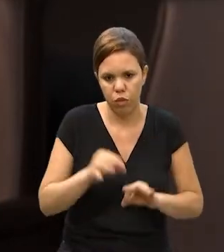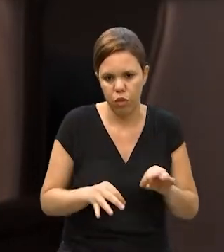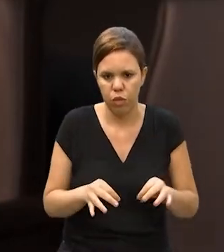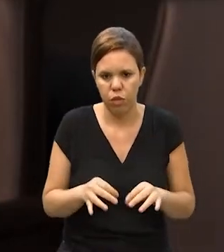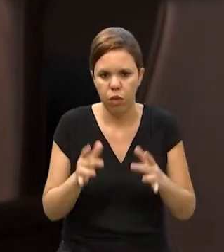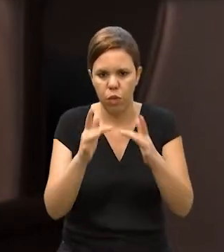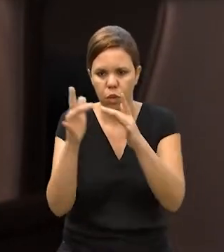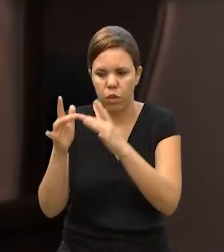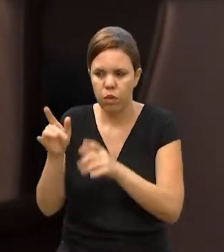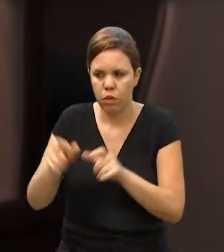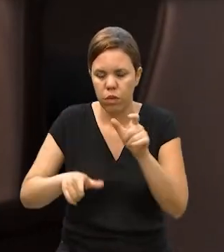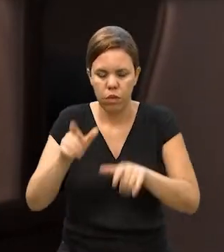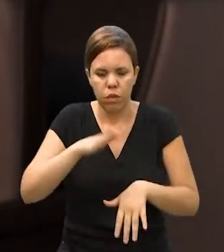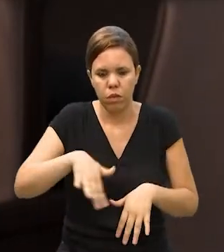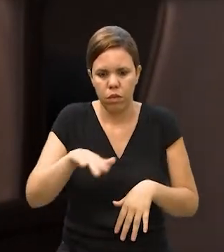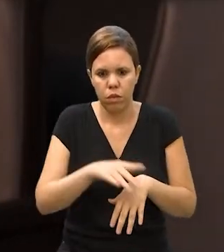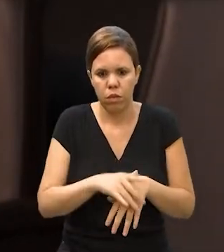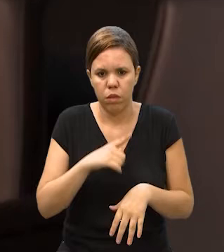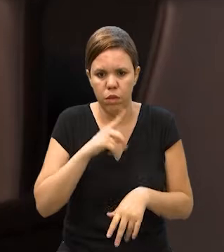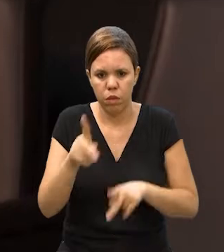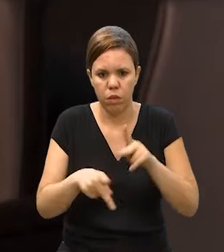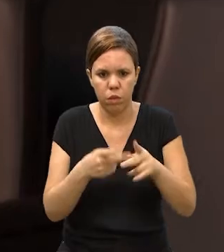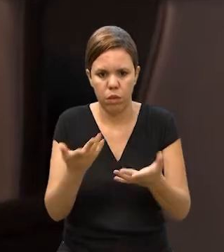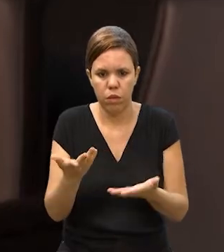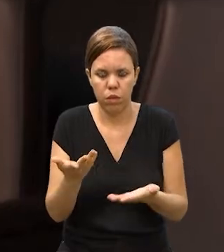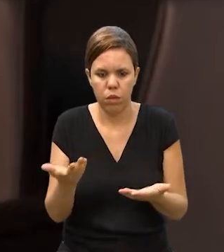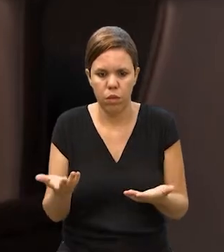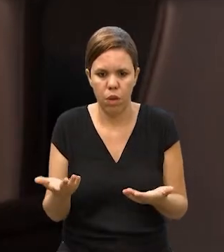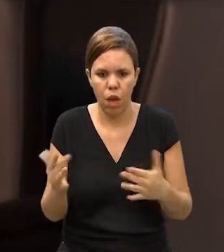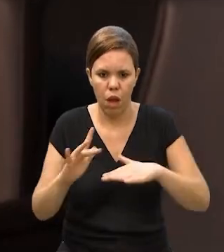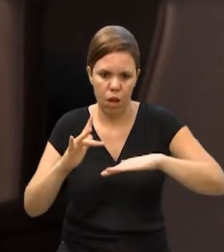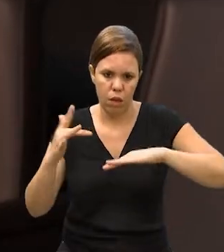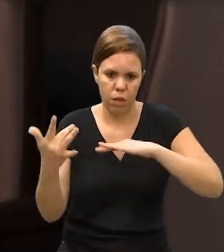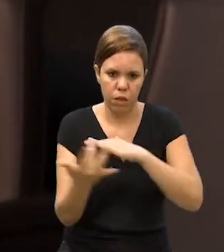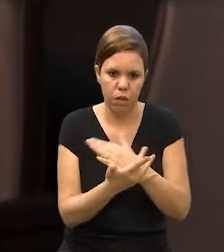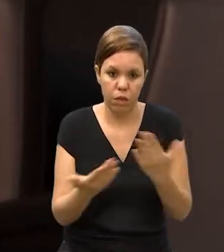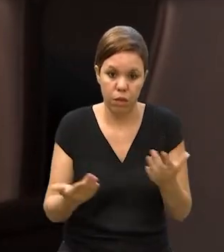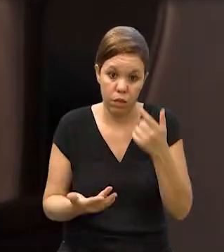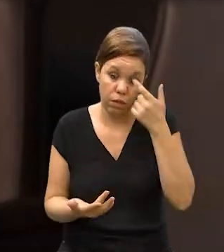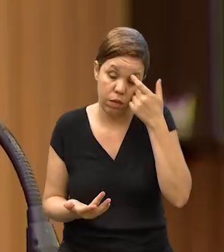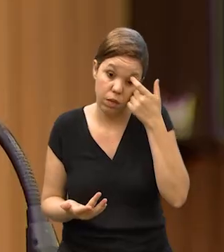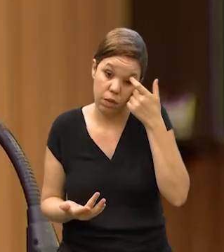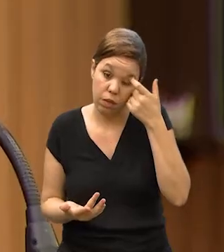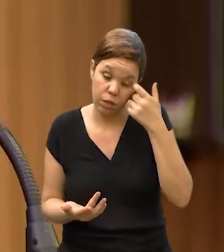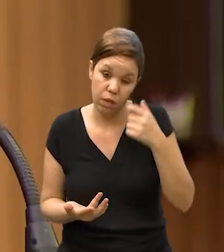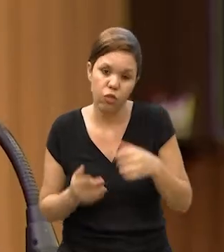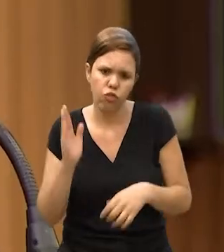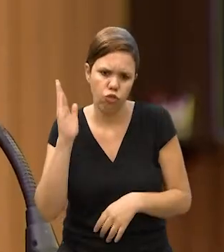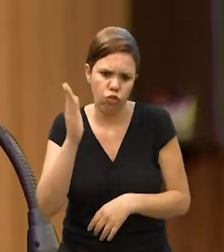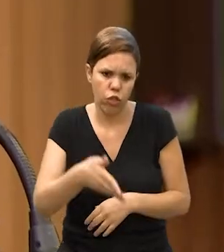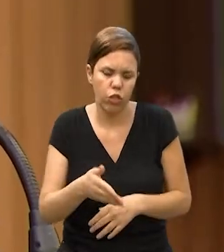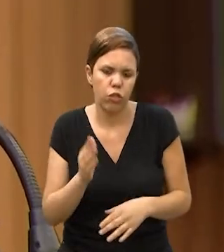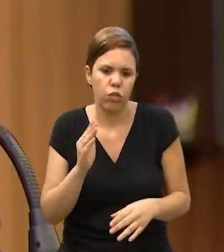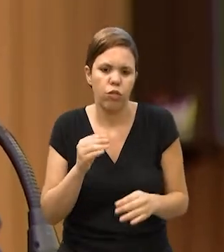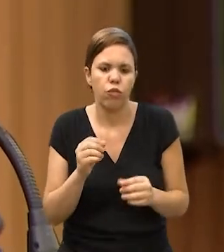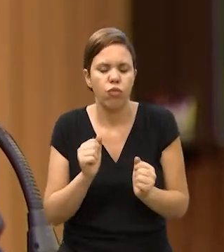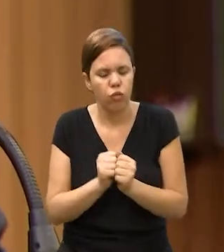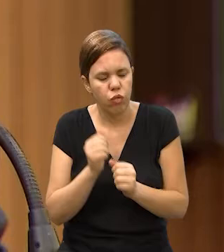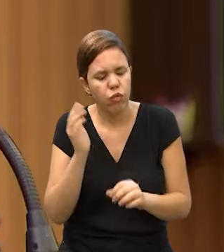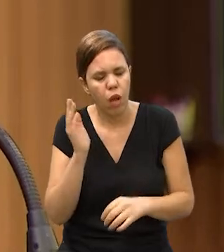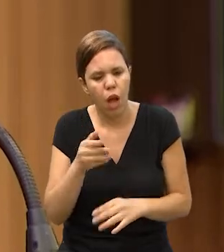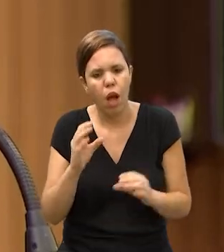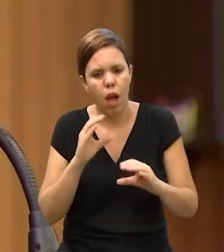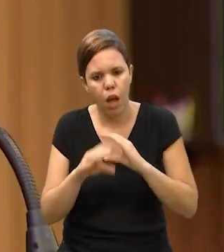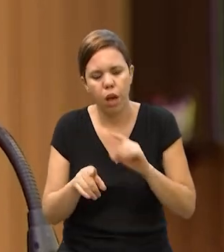desse contato que eu tenho com a população, né? Hoje, com as redes sociais, ele fica muito direto, muito rápido, né? Eu